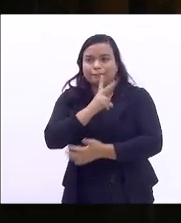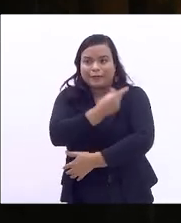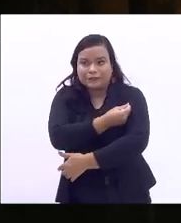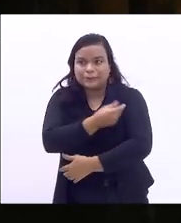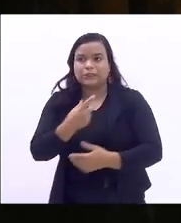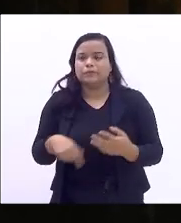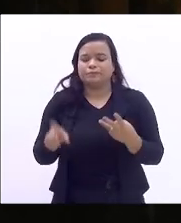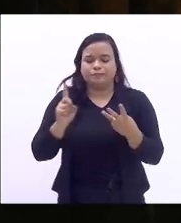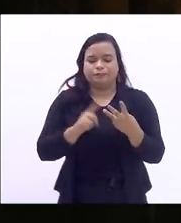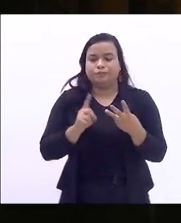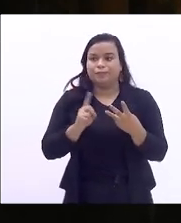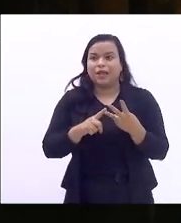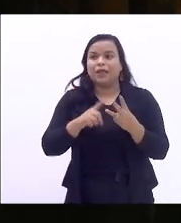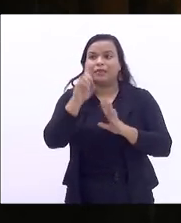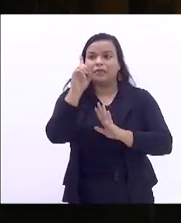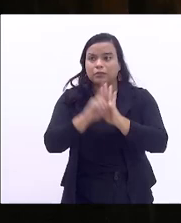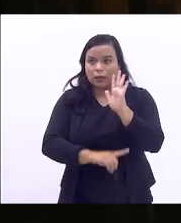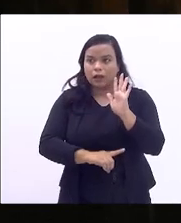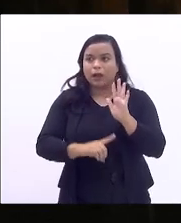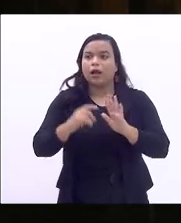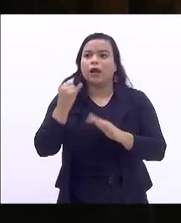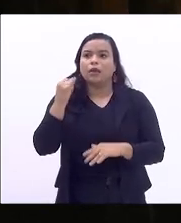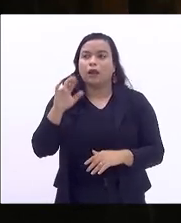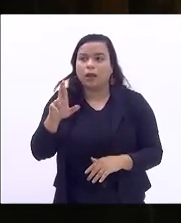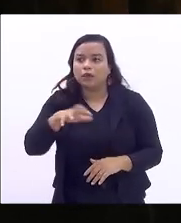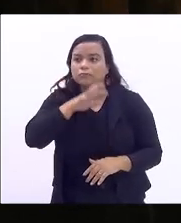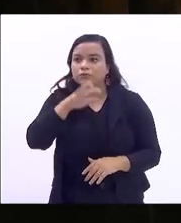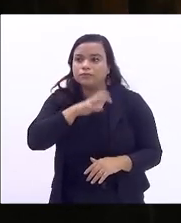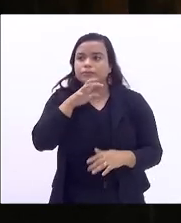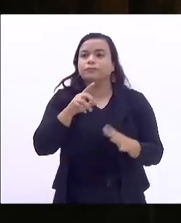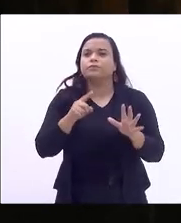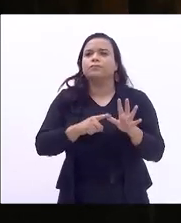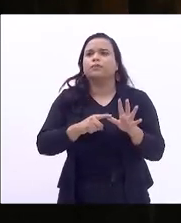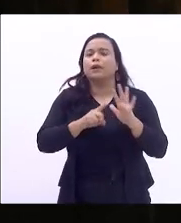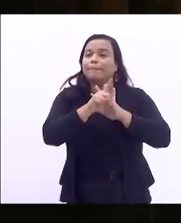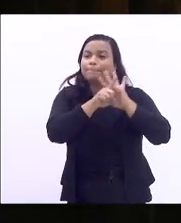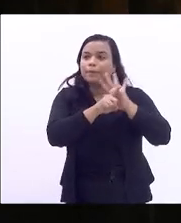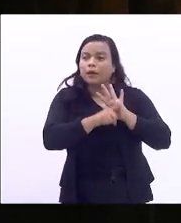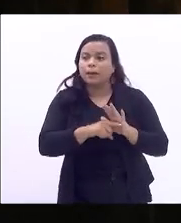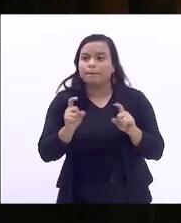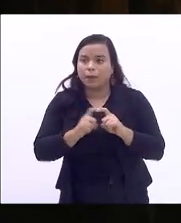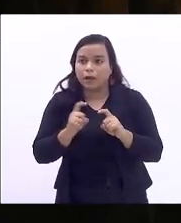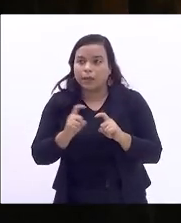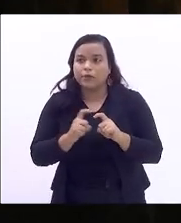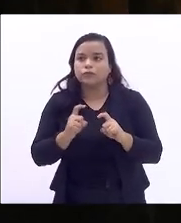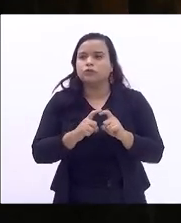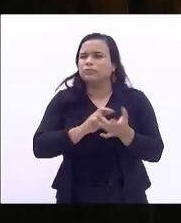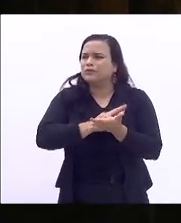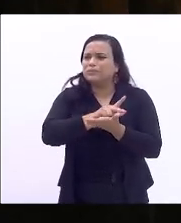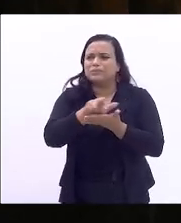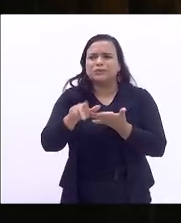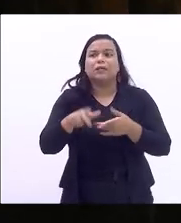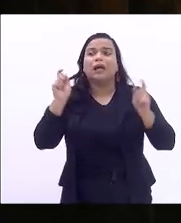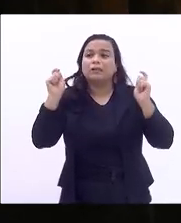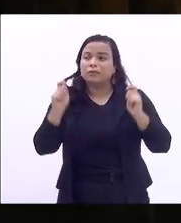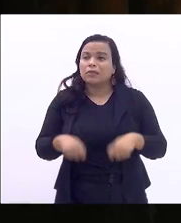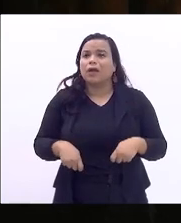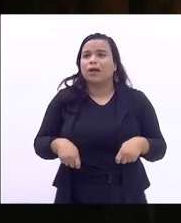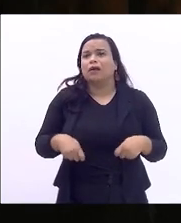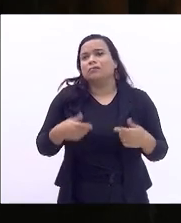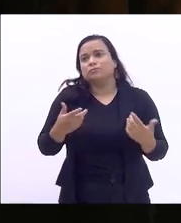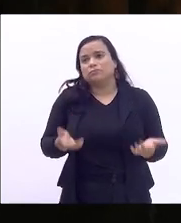vacinação declaração de imposto de renda Perícias Médicas tudo isso